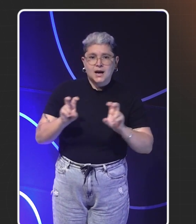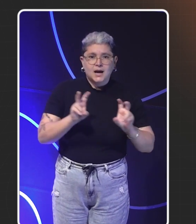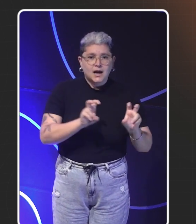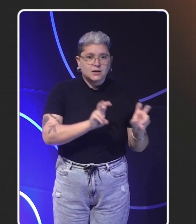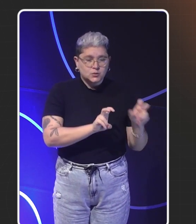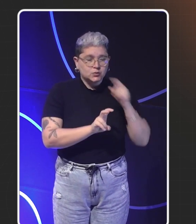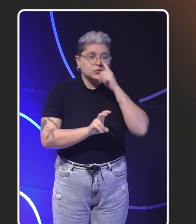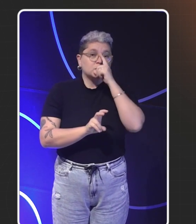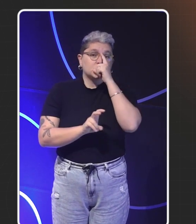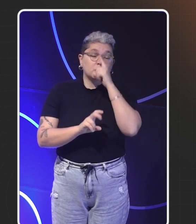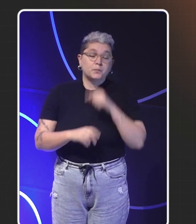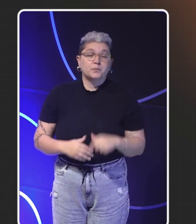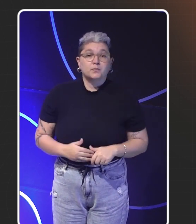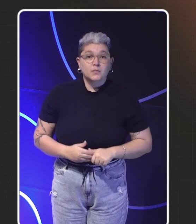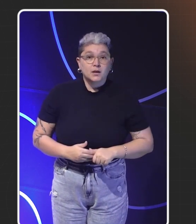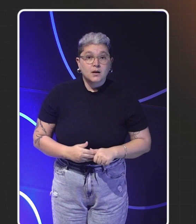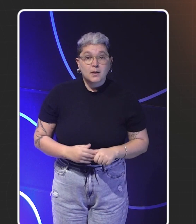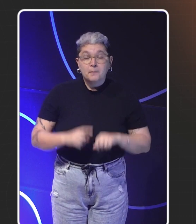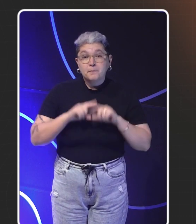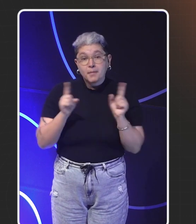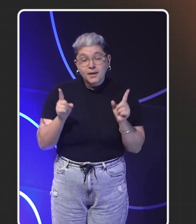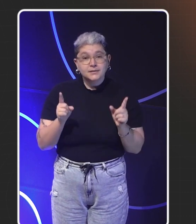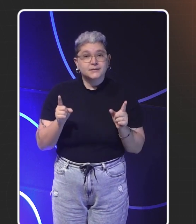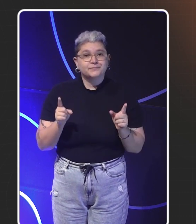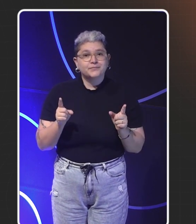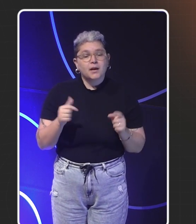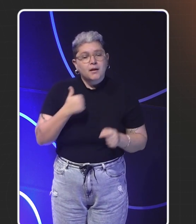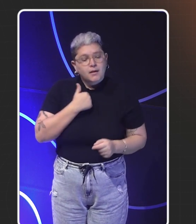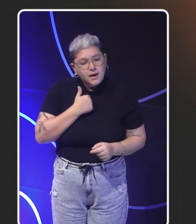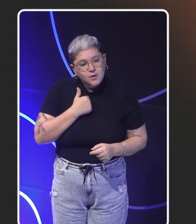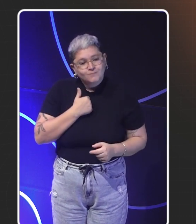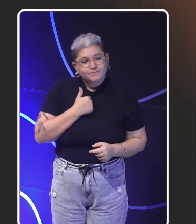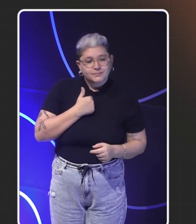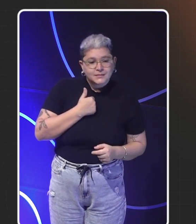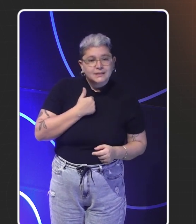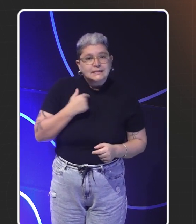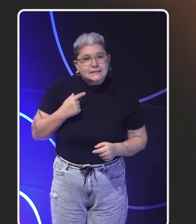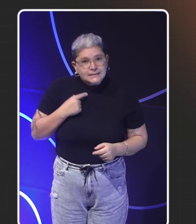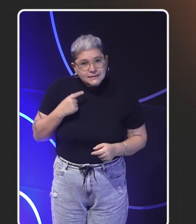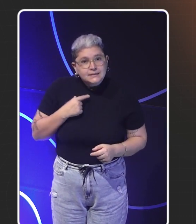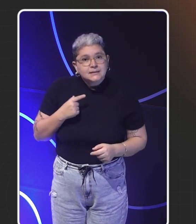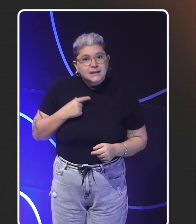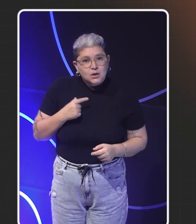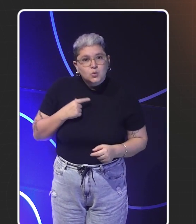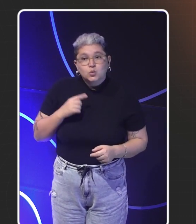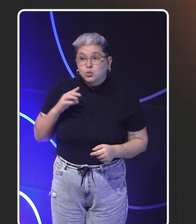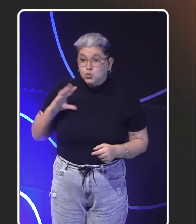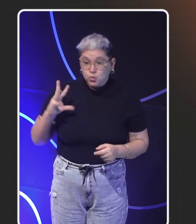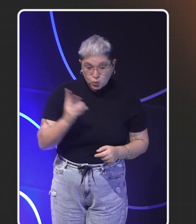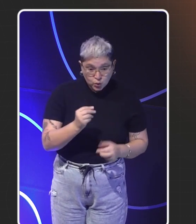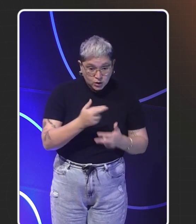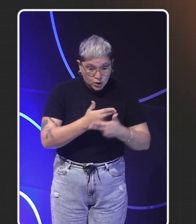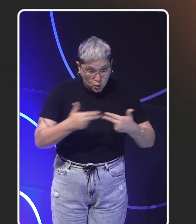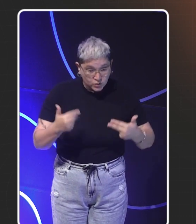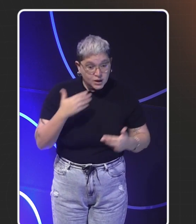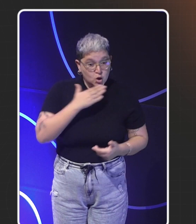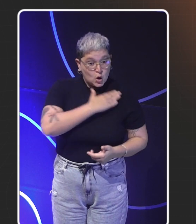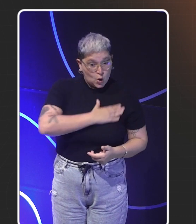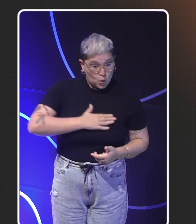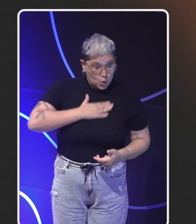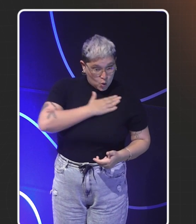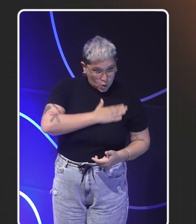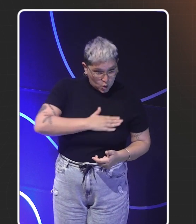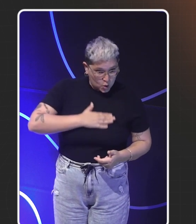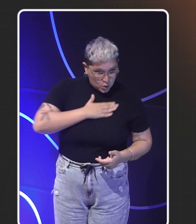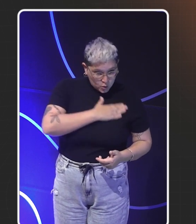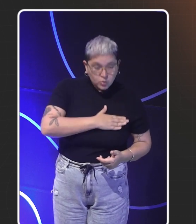aqui, mesmo assim, eu ainda trago tudo que eu gosto da minha vida com o